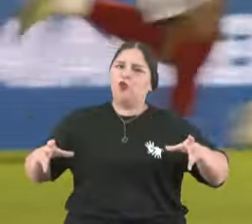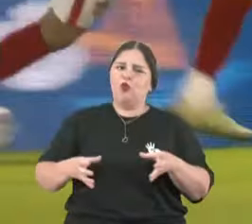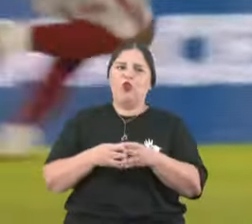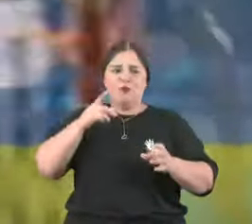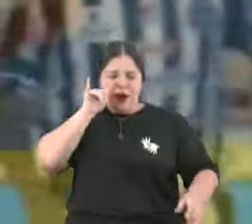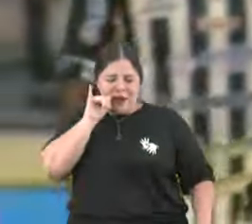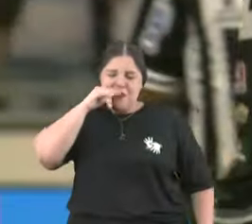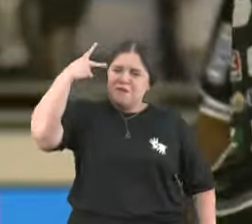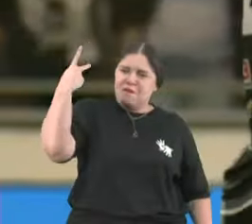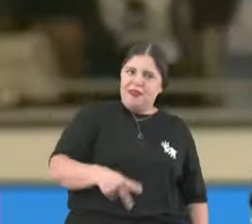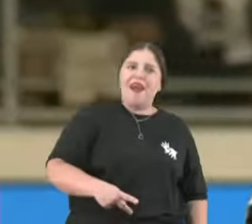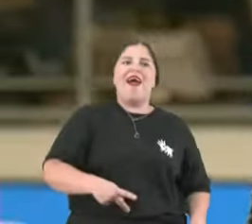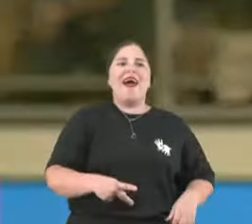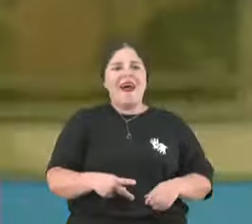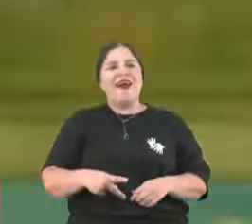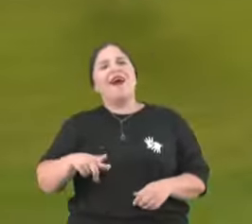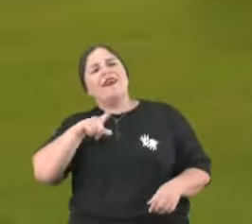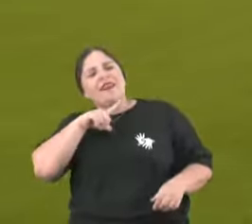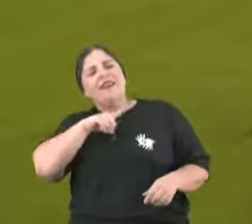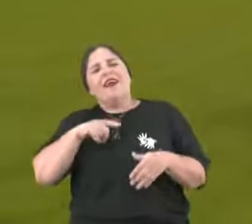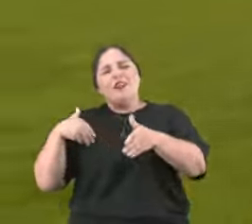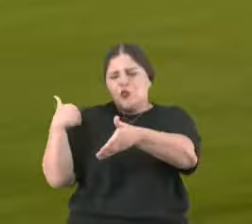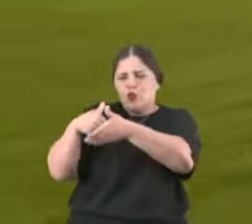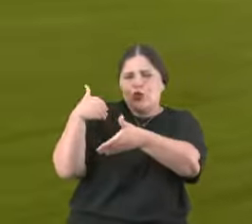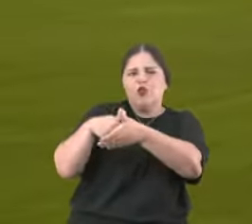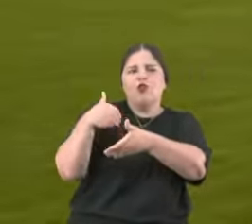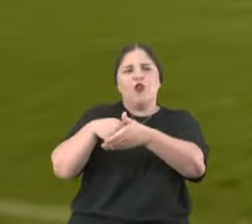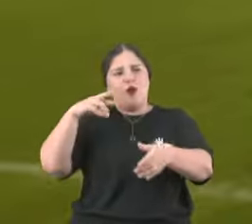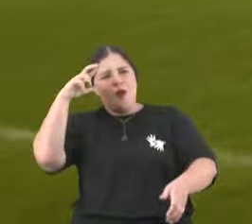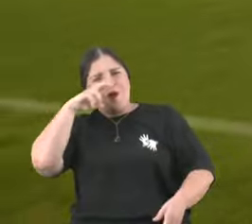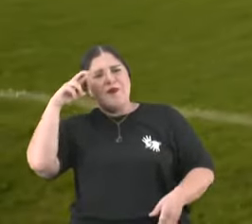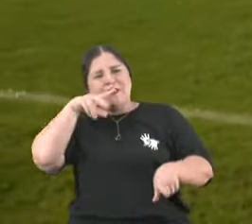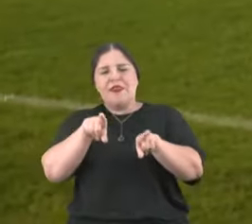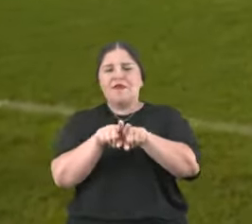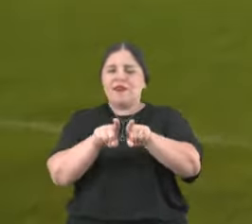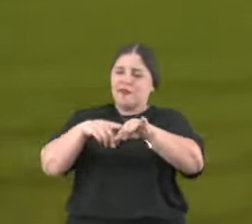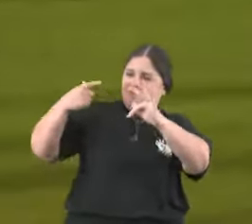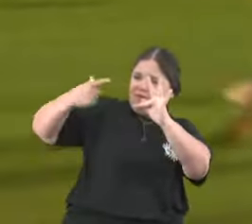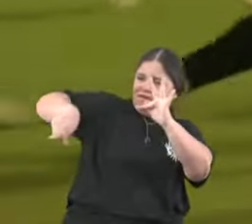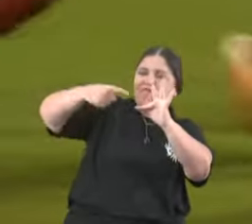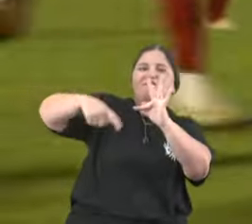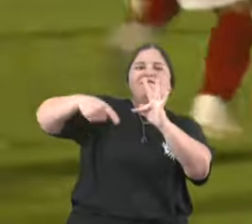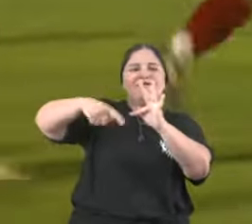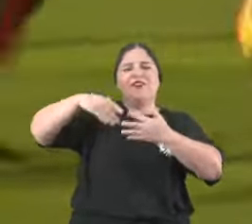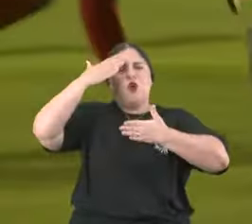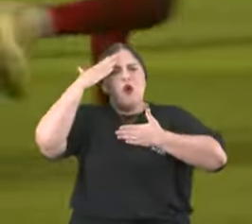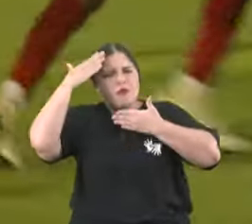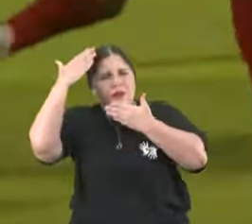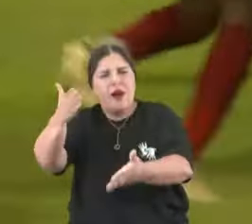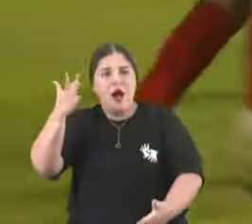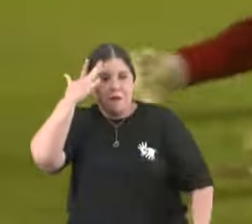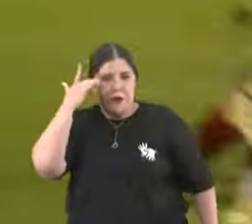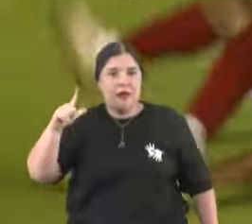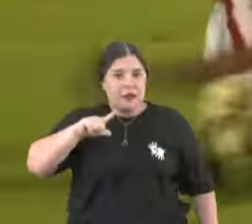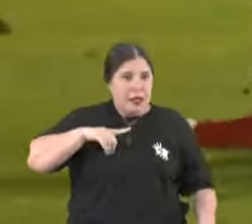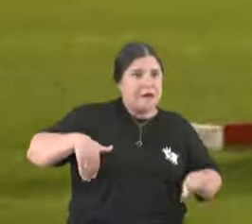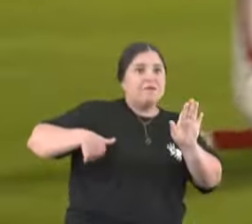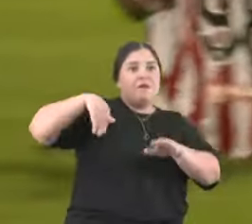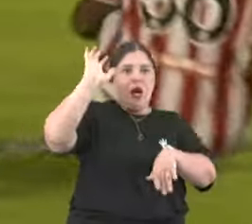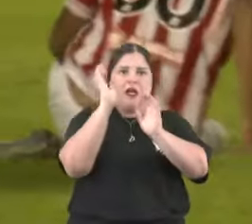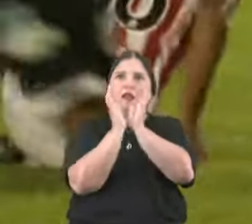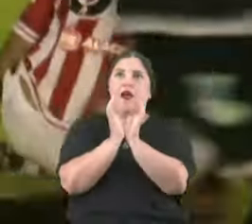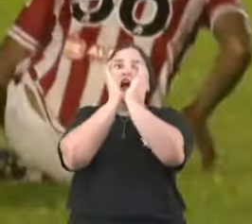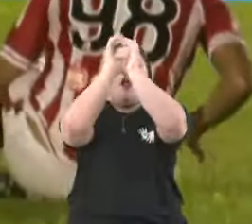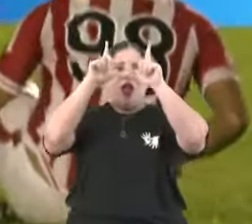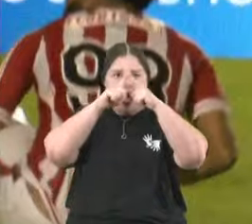esse jogão de bola para você na tela da Band da FAF TV. Vamos ficando por aqui, o nosso agradecimento. Amanhã tem mais, tem Copa Alagoas. Um grande